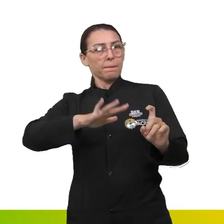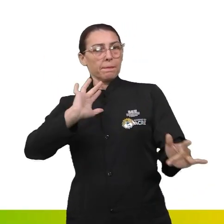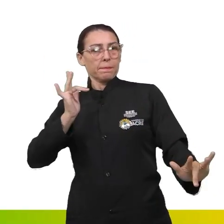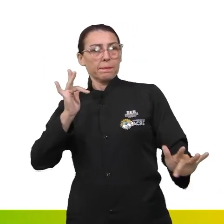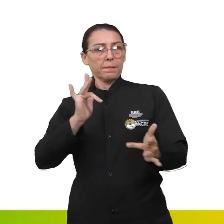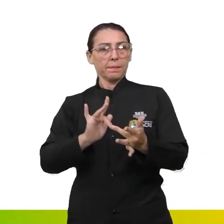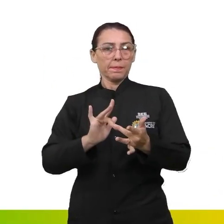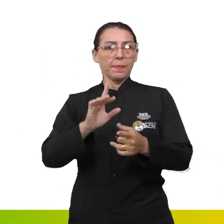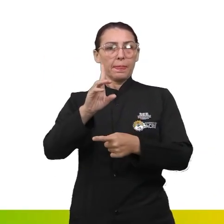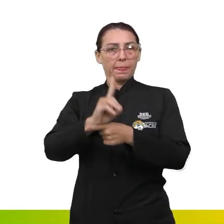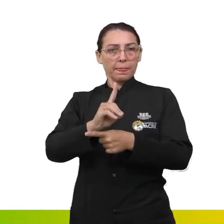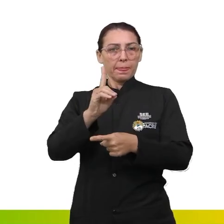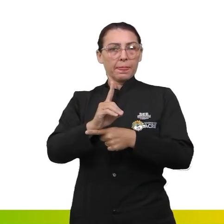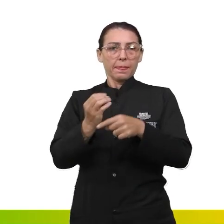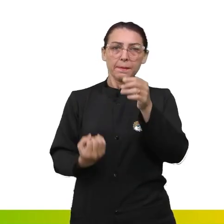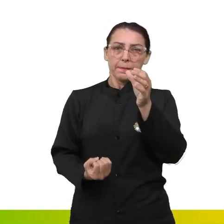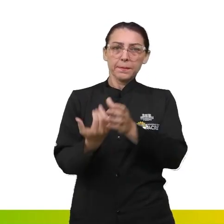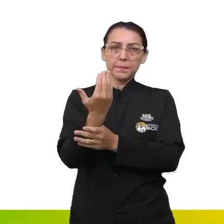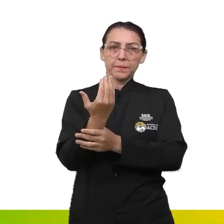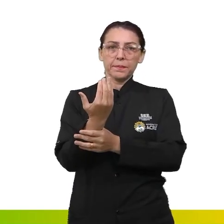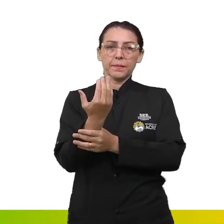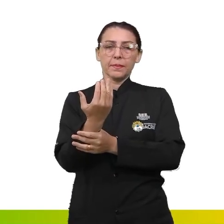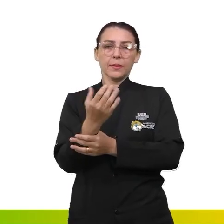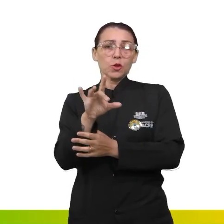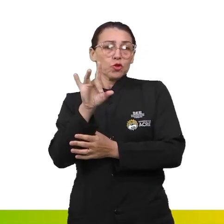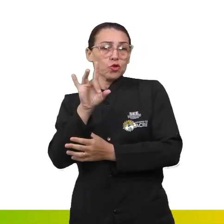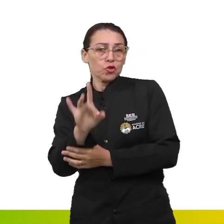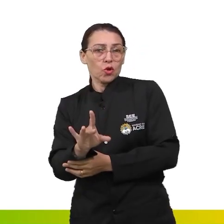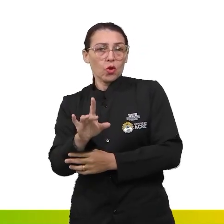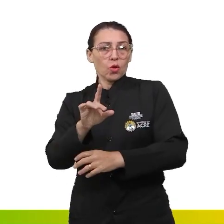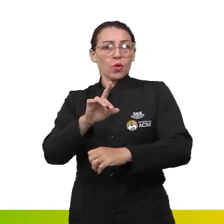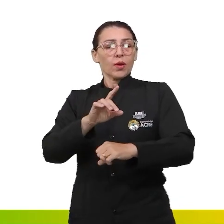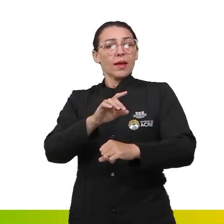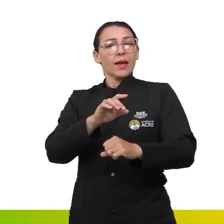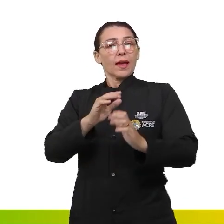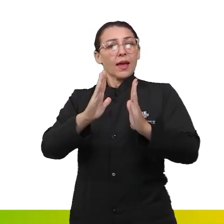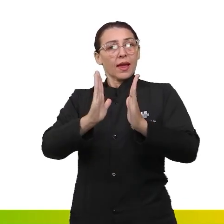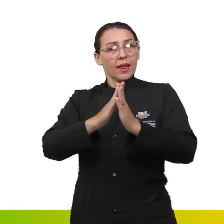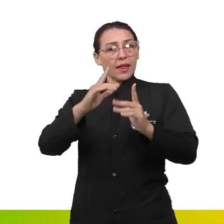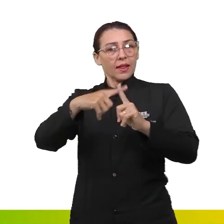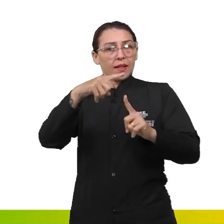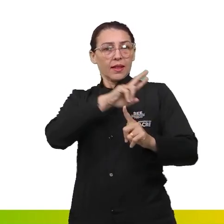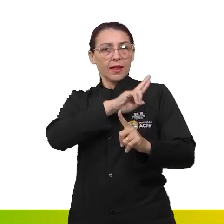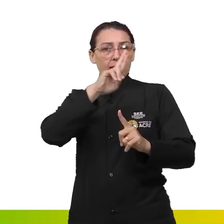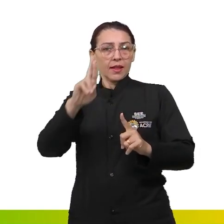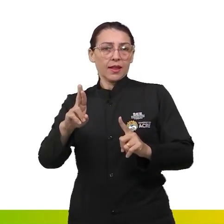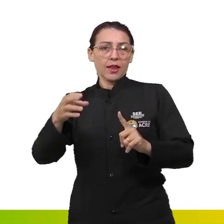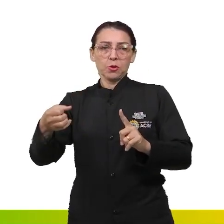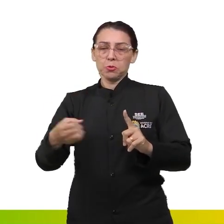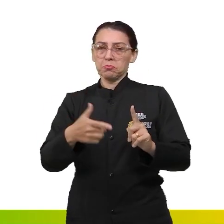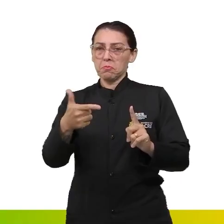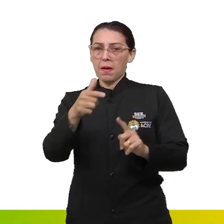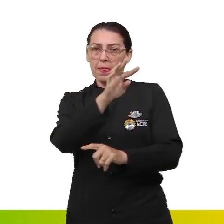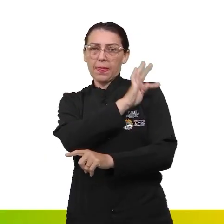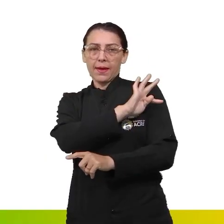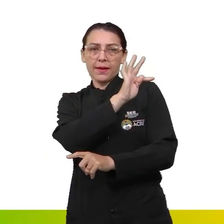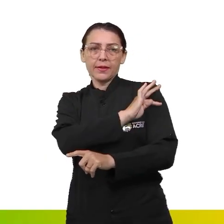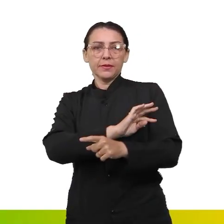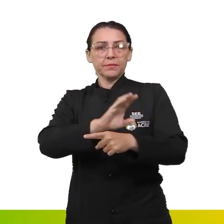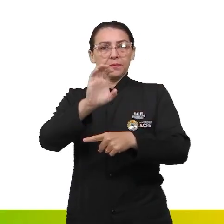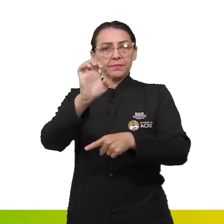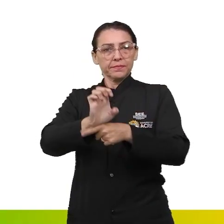mitologia clássica. D. Era produzida exclusivamente para templos religiosos, sem inovações